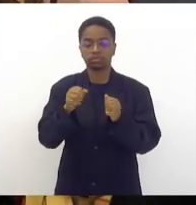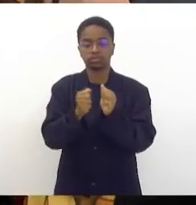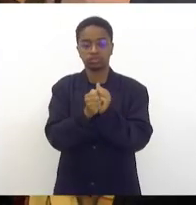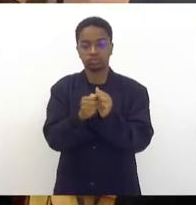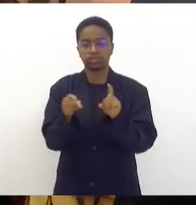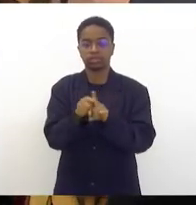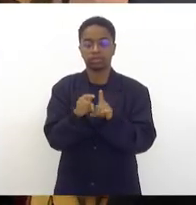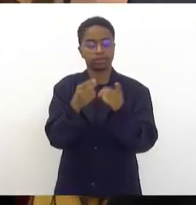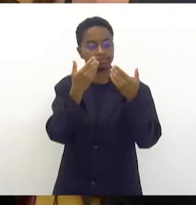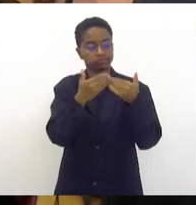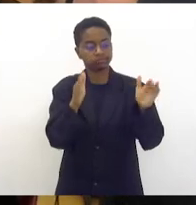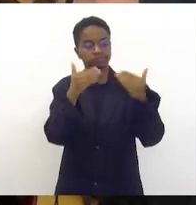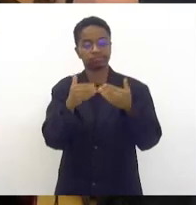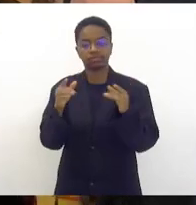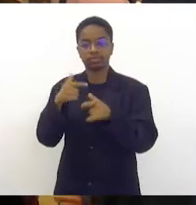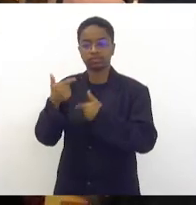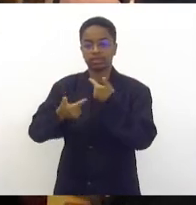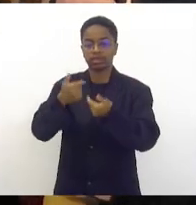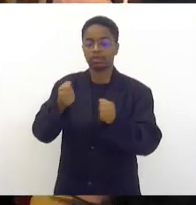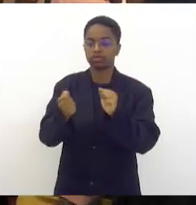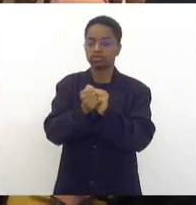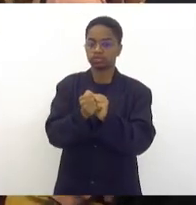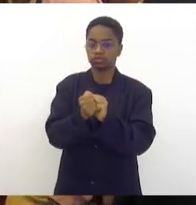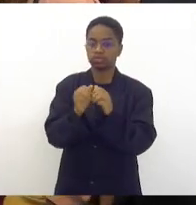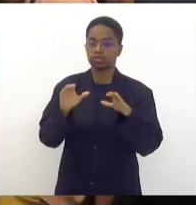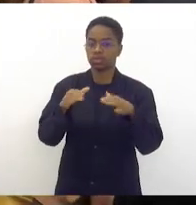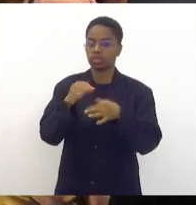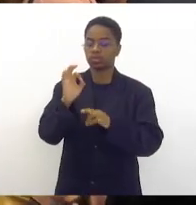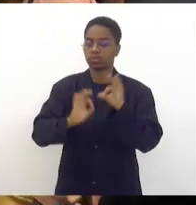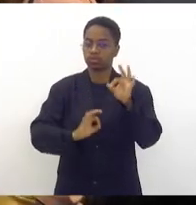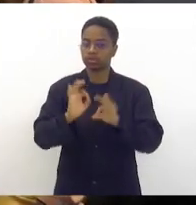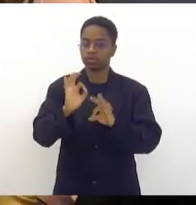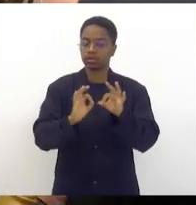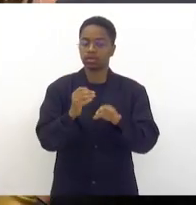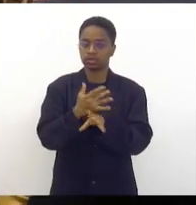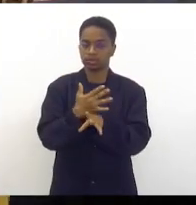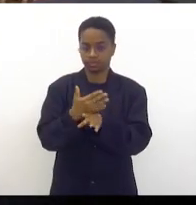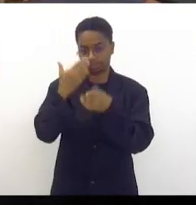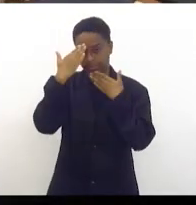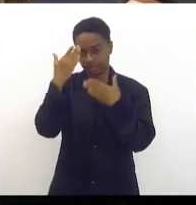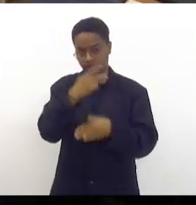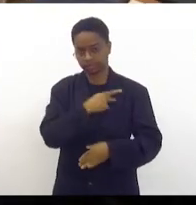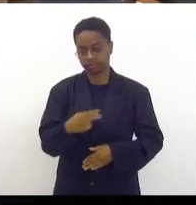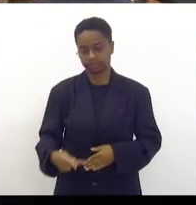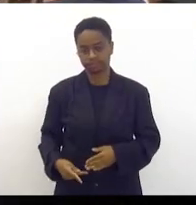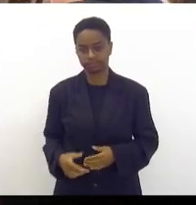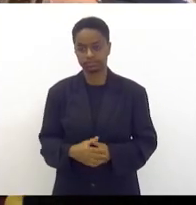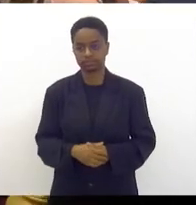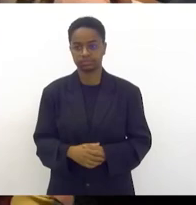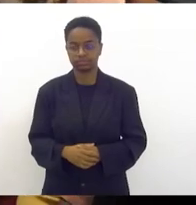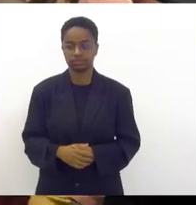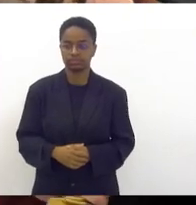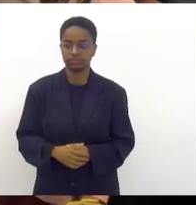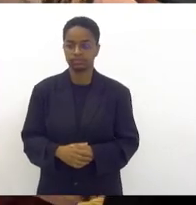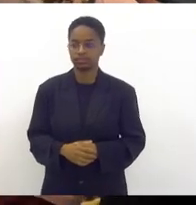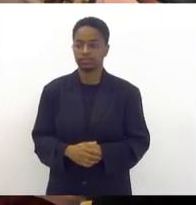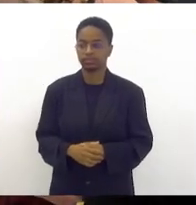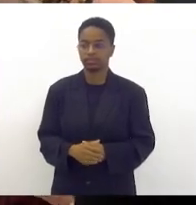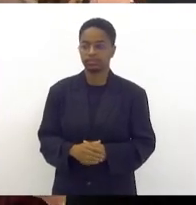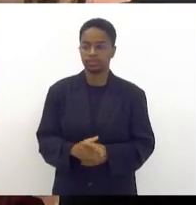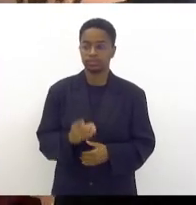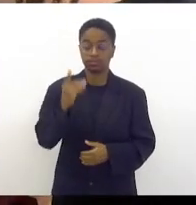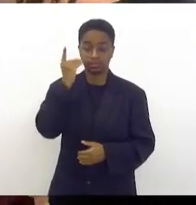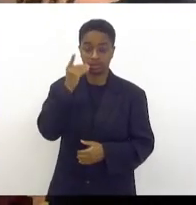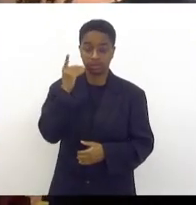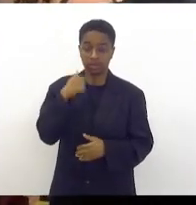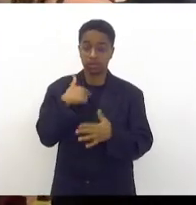as portas da comissão e fazer o trabalho conjunto, né, com a Comissão de Desordem Urbana. Obrigado, tá, ô presidente? Deputado, eu quero dizer, presidente,